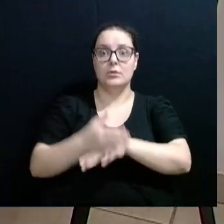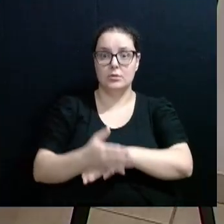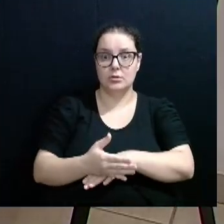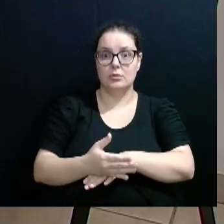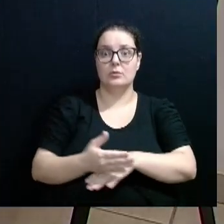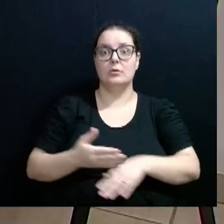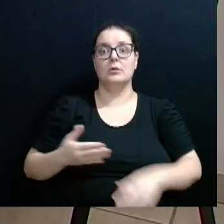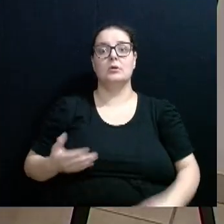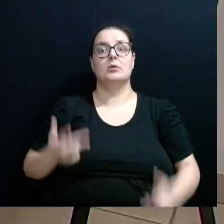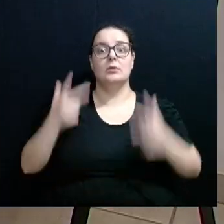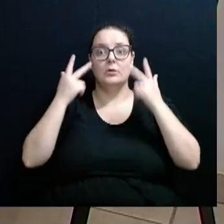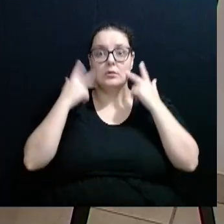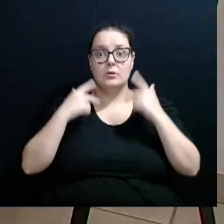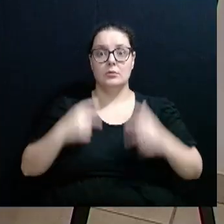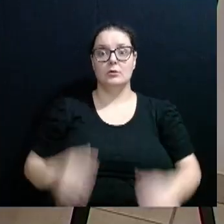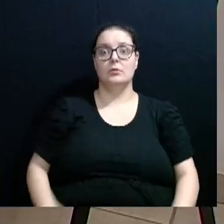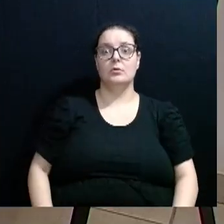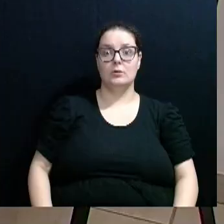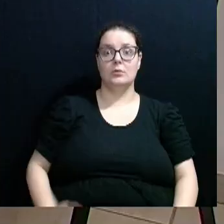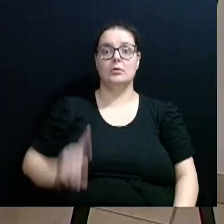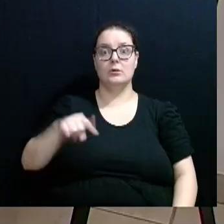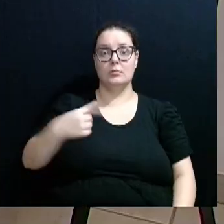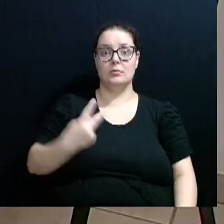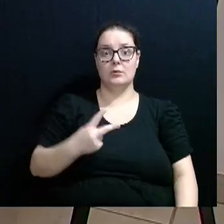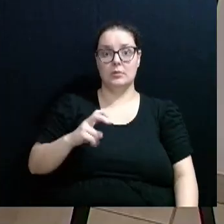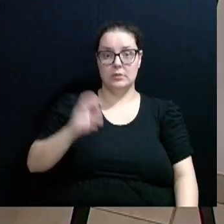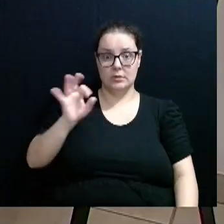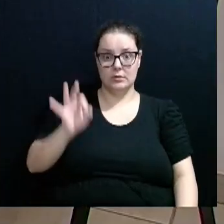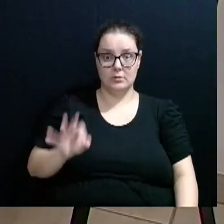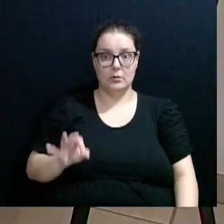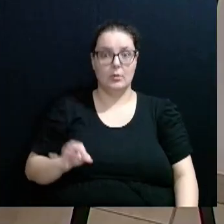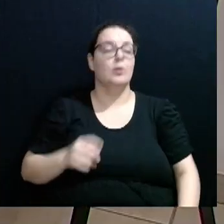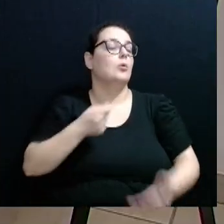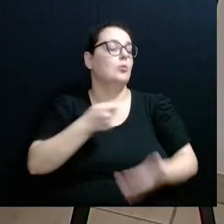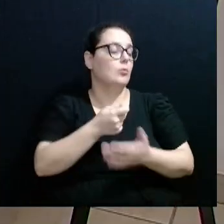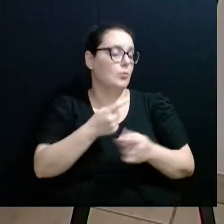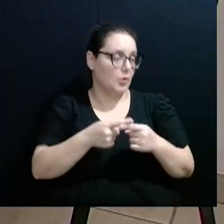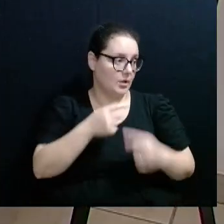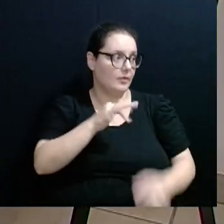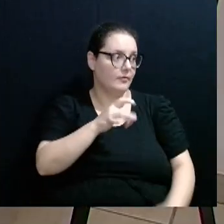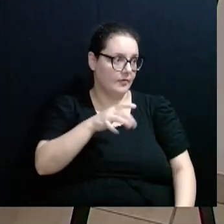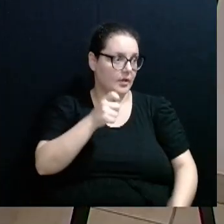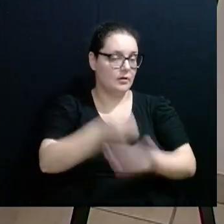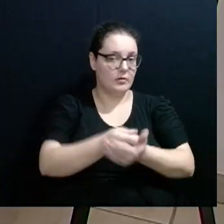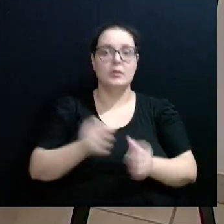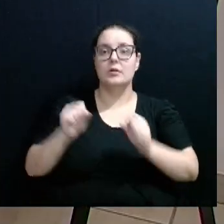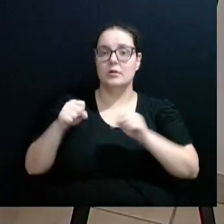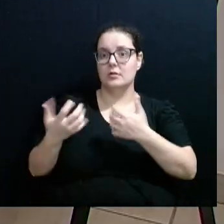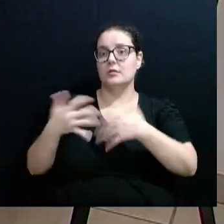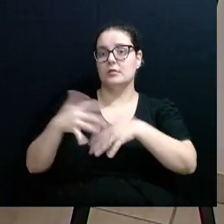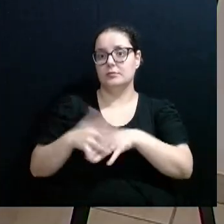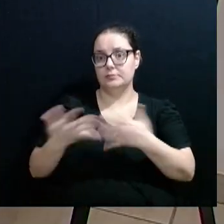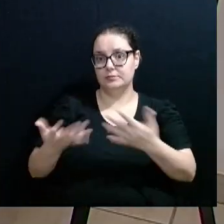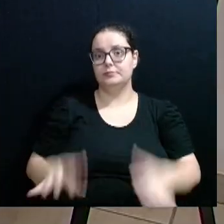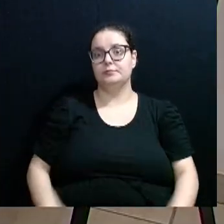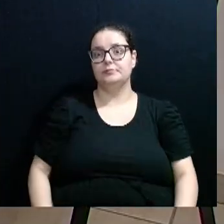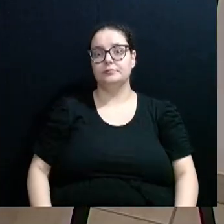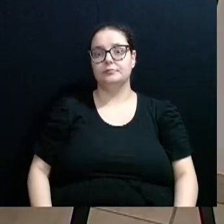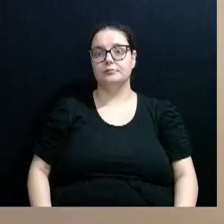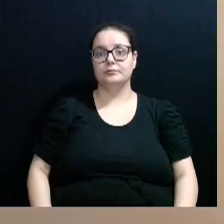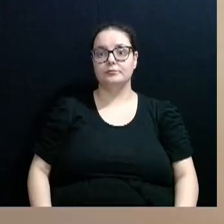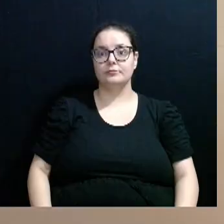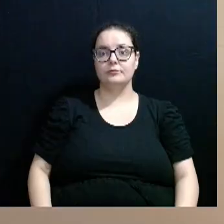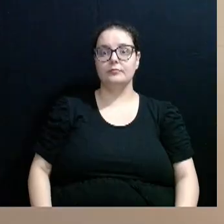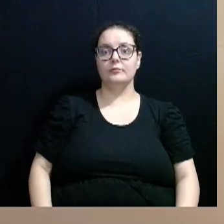só 25% do aluguel. Porque a FEAC vai pagar a outra nesse parte. Nesse projeto está incluído isso. Olha que bacana. No terceiro 6